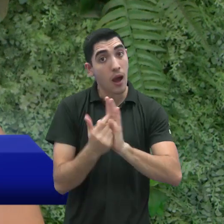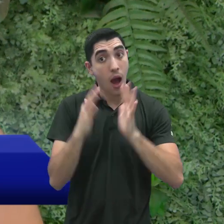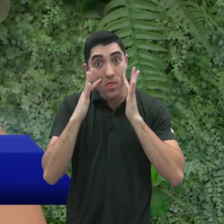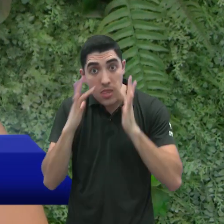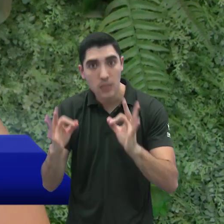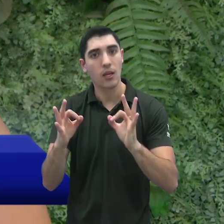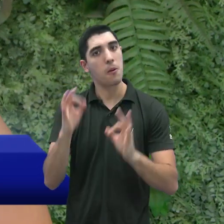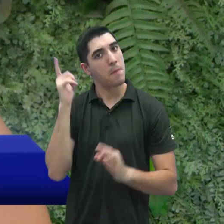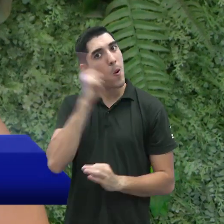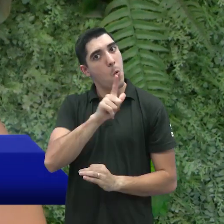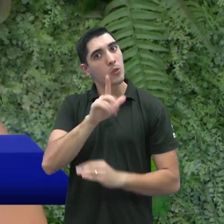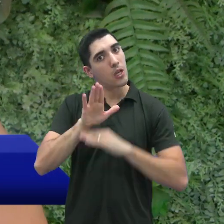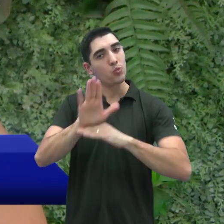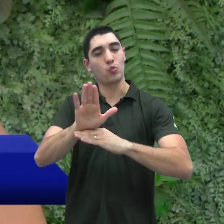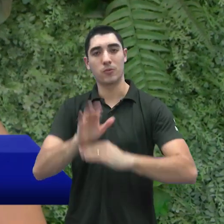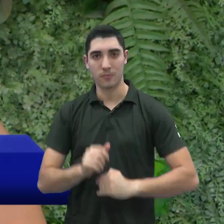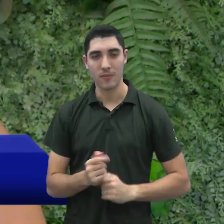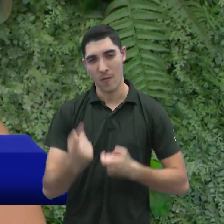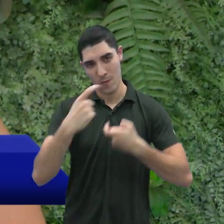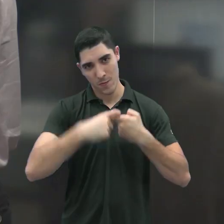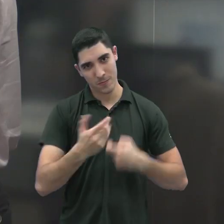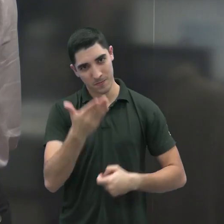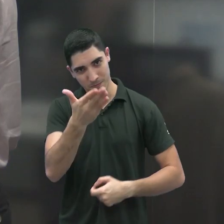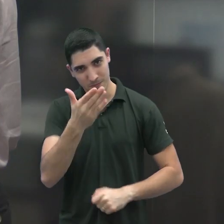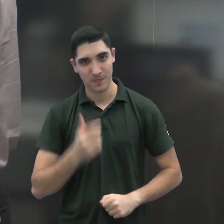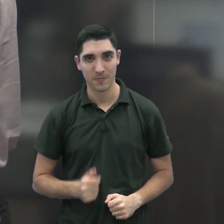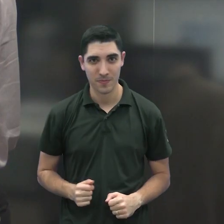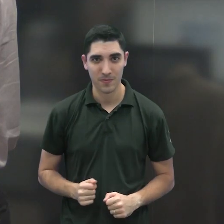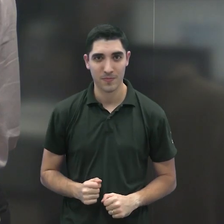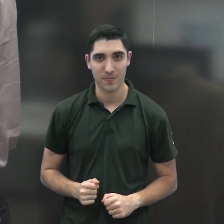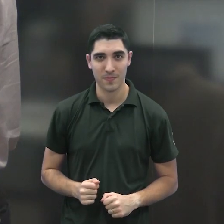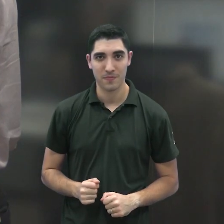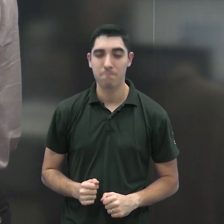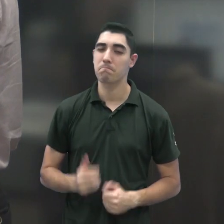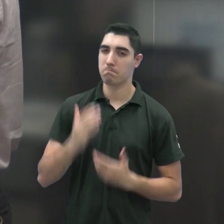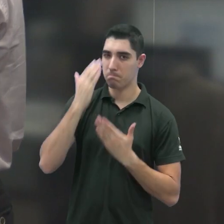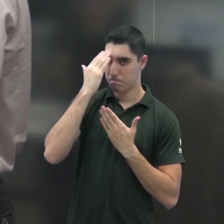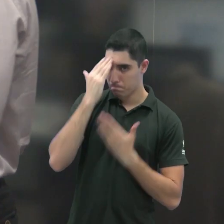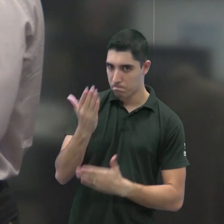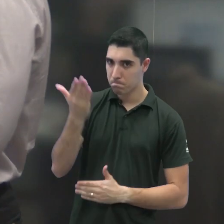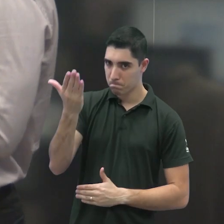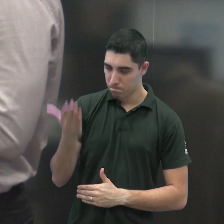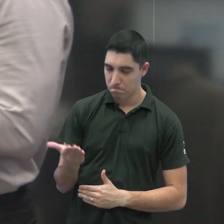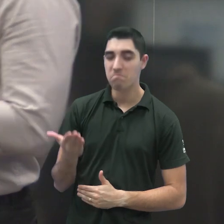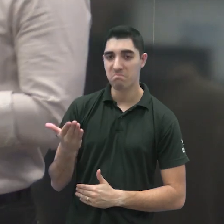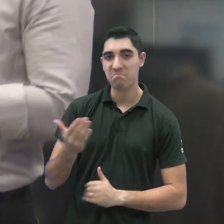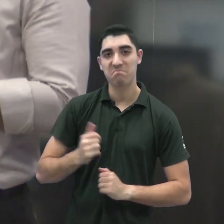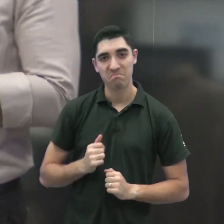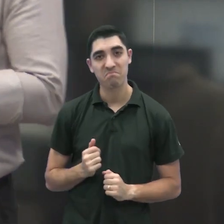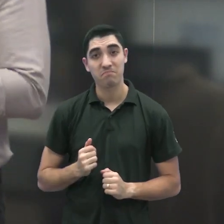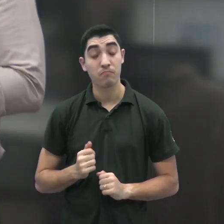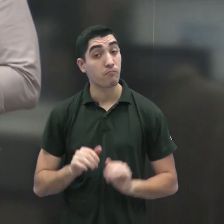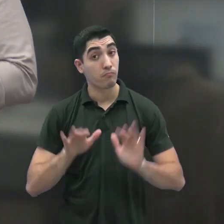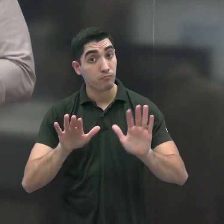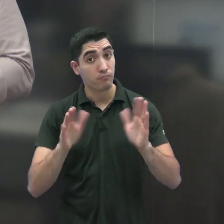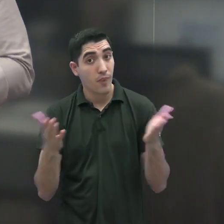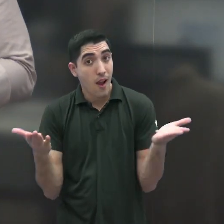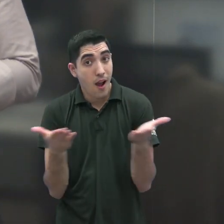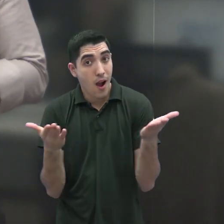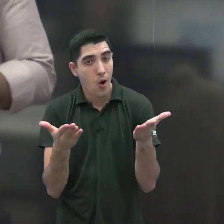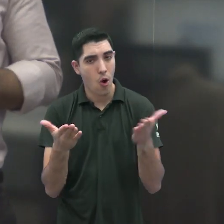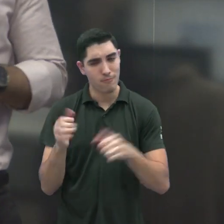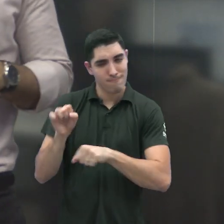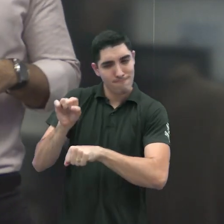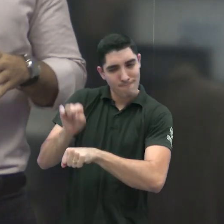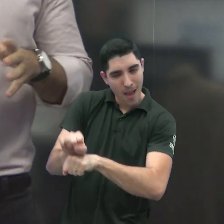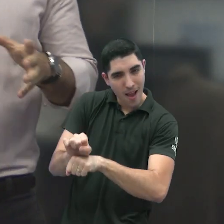para se cadastrar no Cade Único e ter direito a esse benefício. Volto com você no estúdio. Muito obrigado, viu, Júlia, pelas informações. Bom,